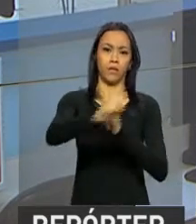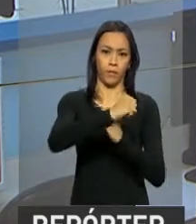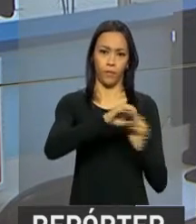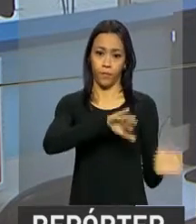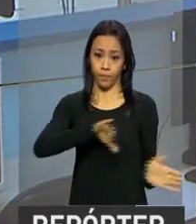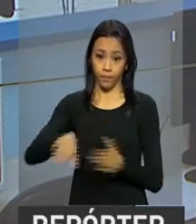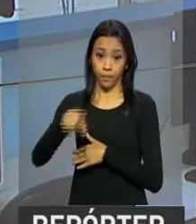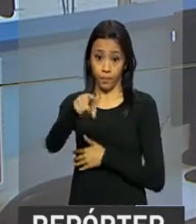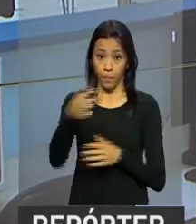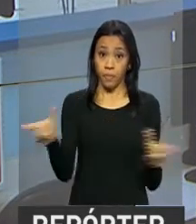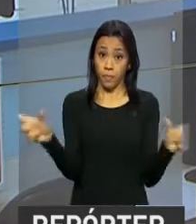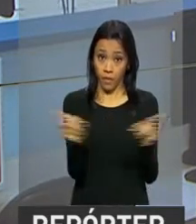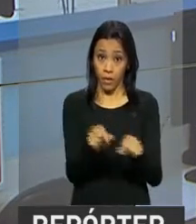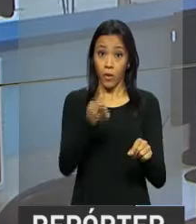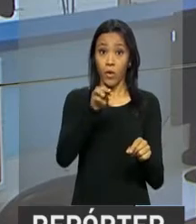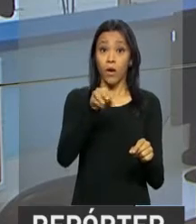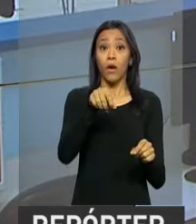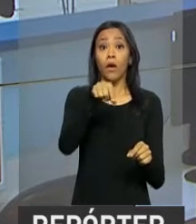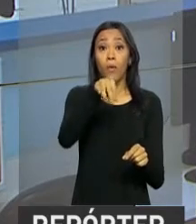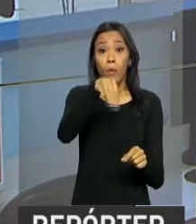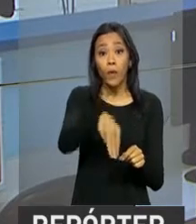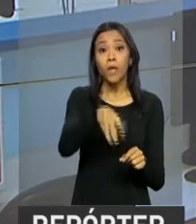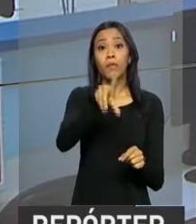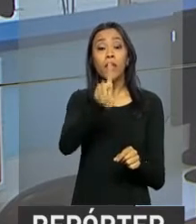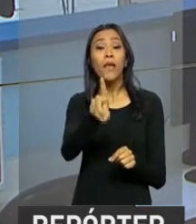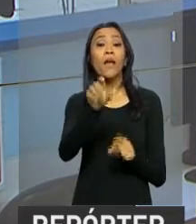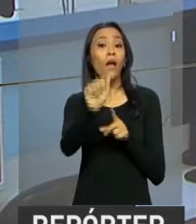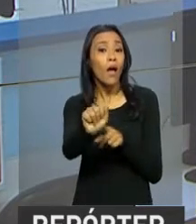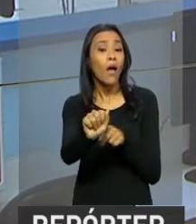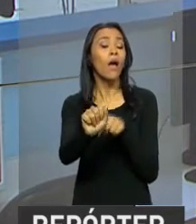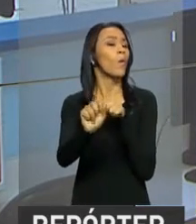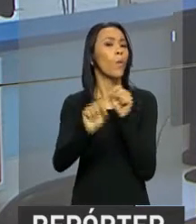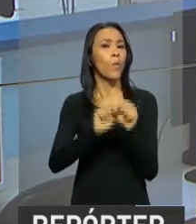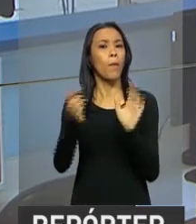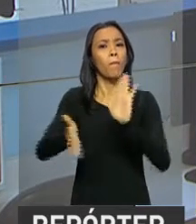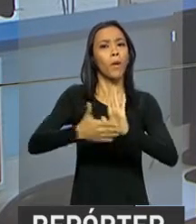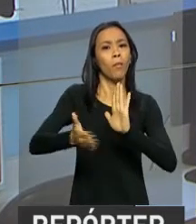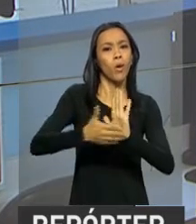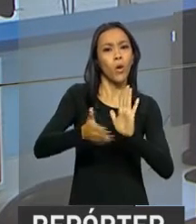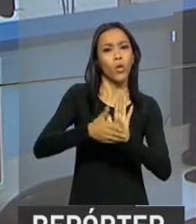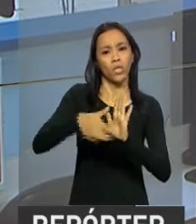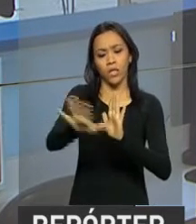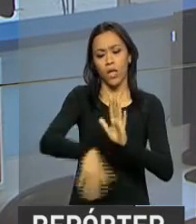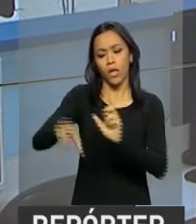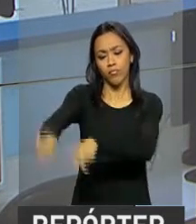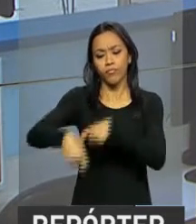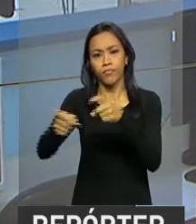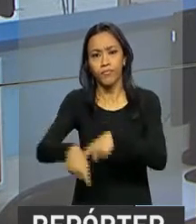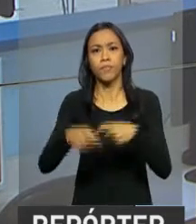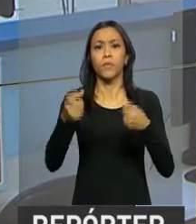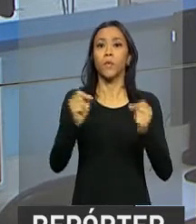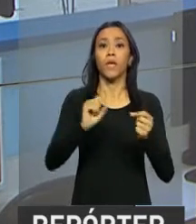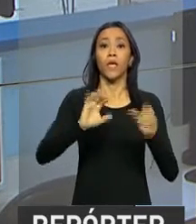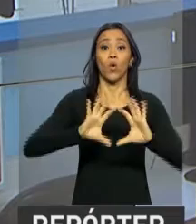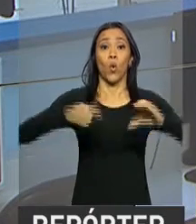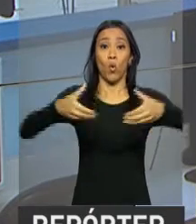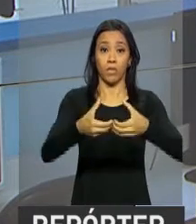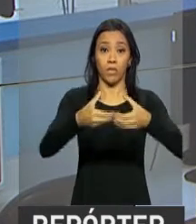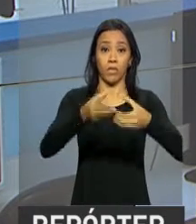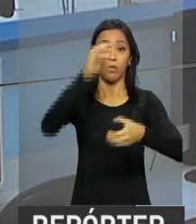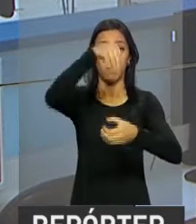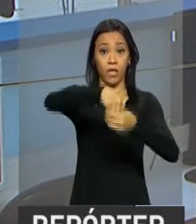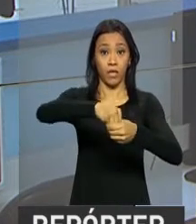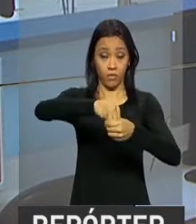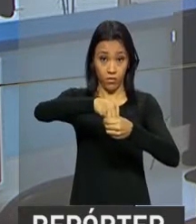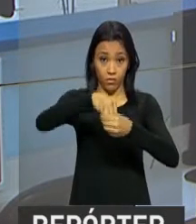do Desenvolvimento Social e Agrário propôs à Comissão de Agricultura e Reforma Agrária do Senado a inclusão dos bancos